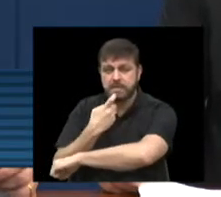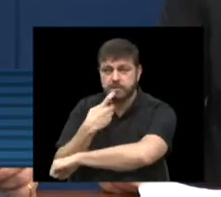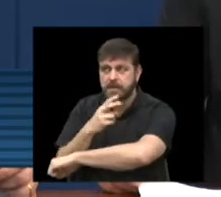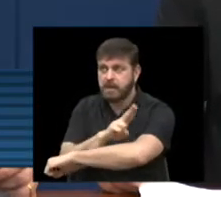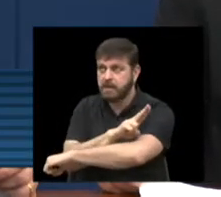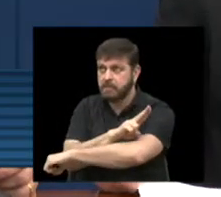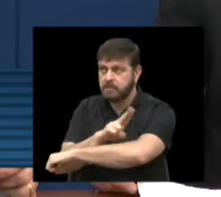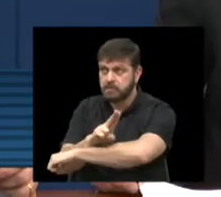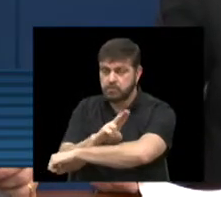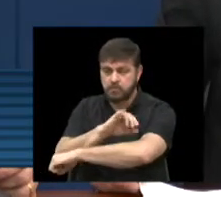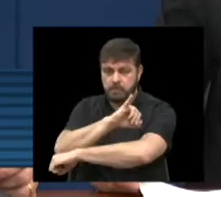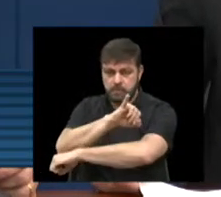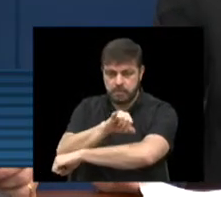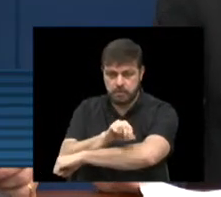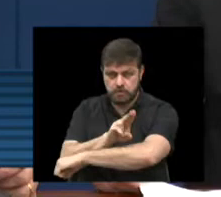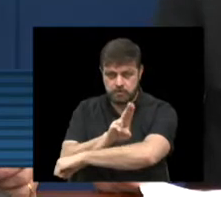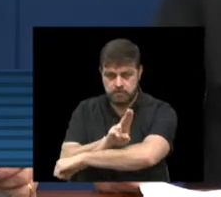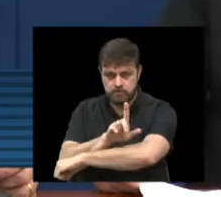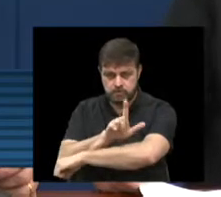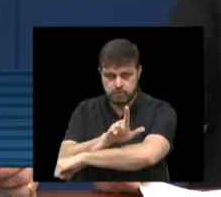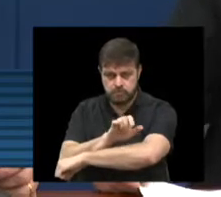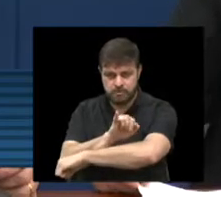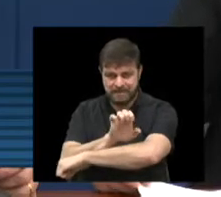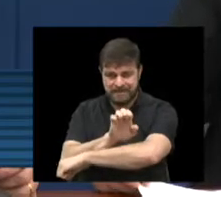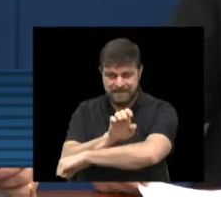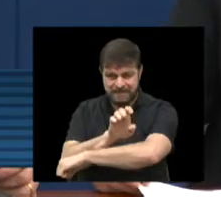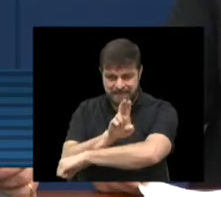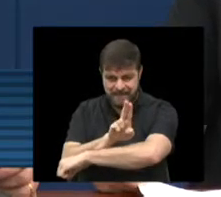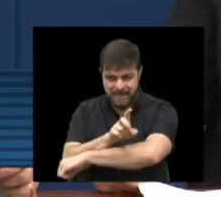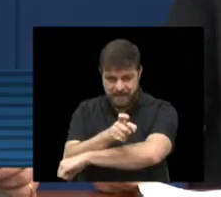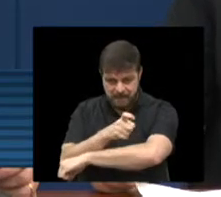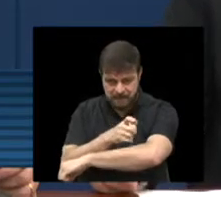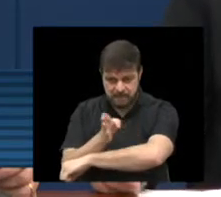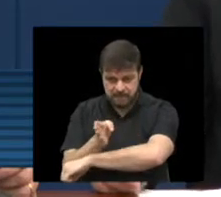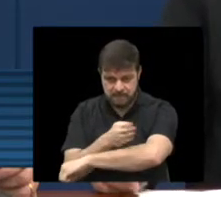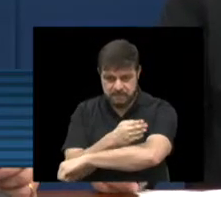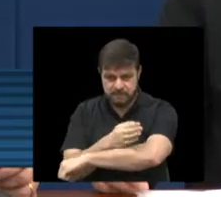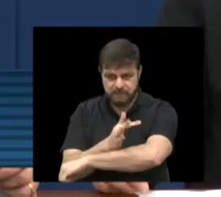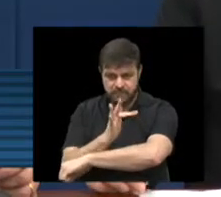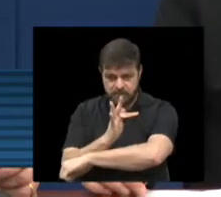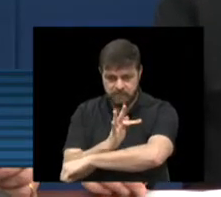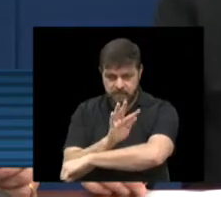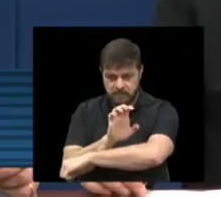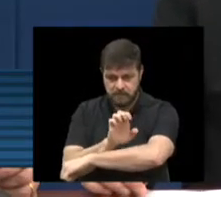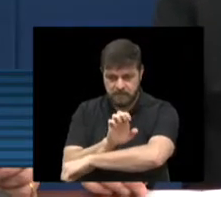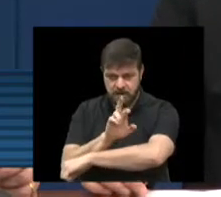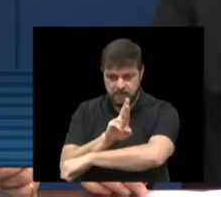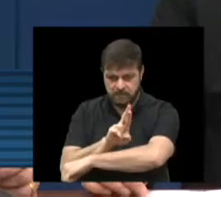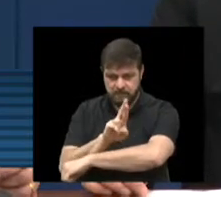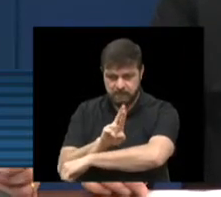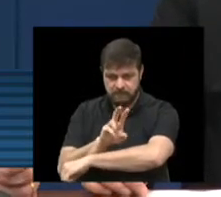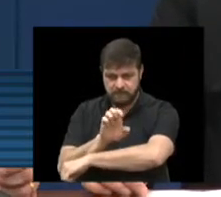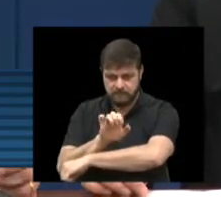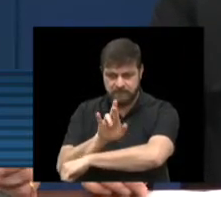224517, de autoria do vereador Felipe Marques, que denomina a rua Praça